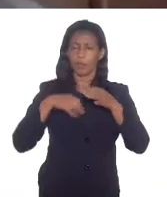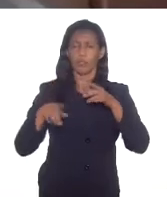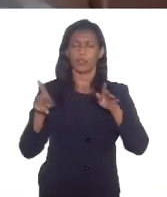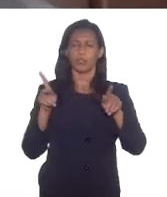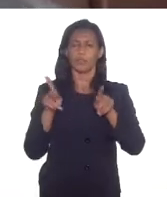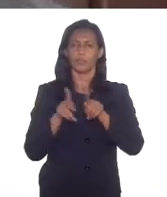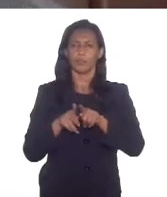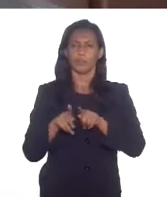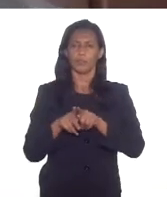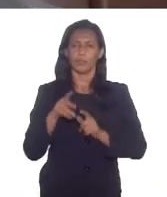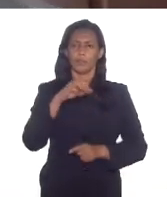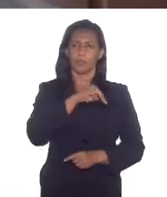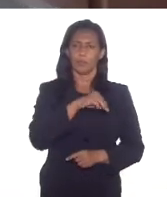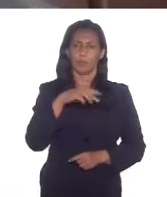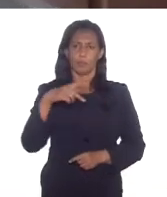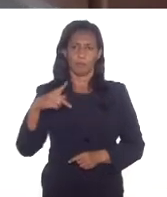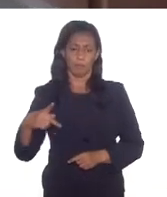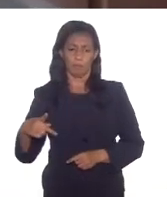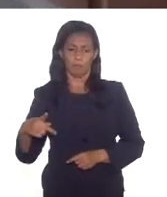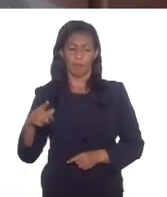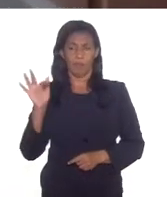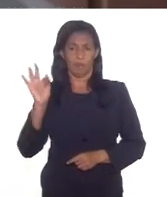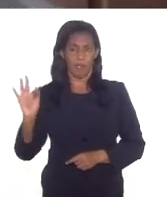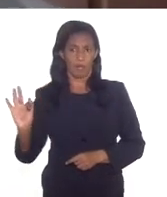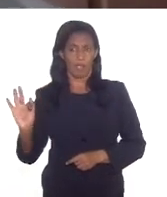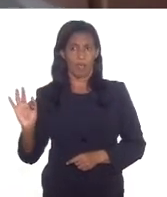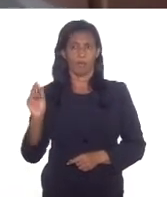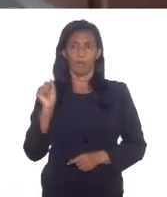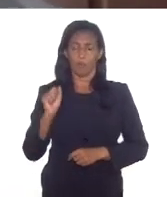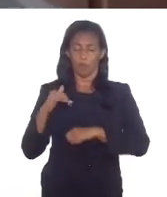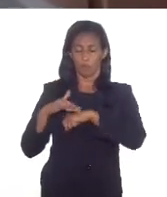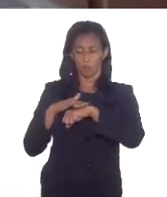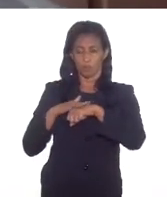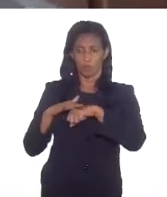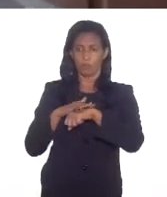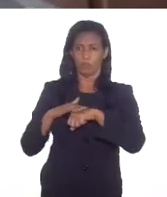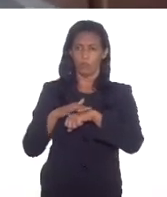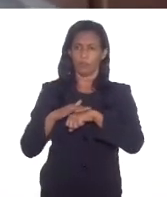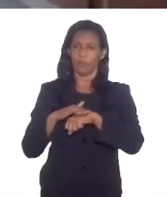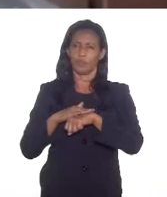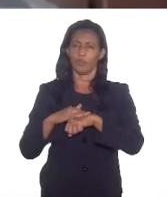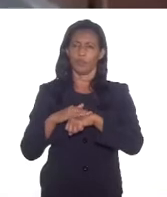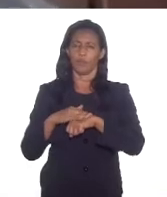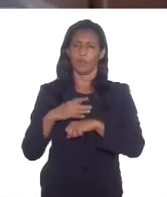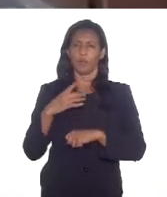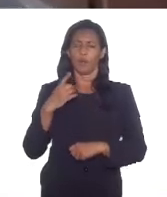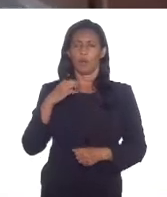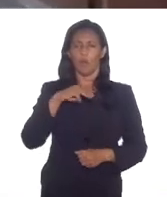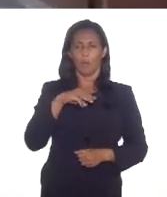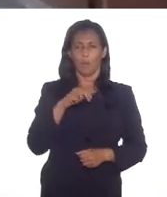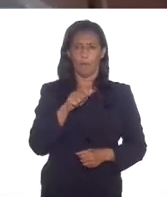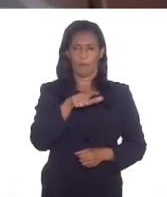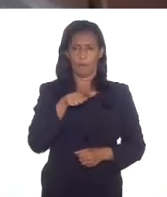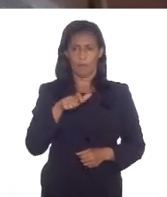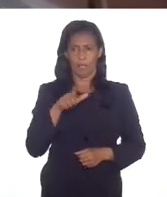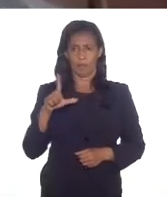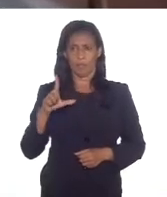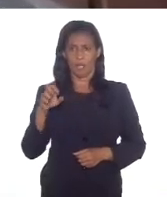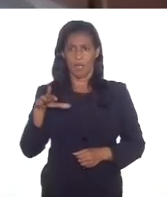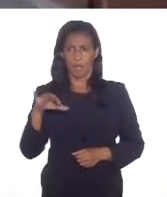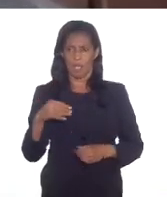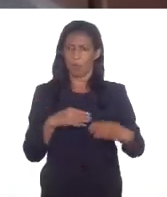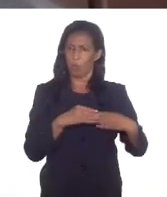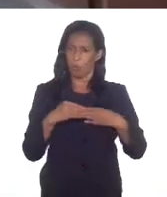Federal, que pudessem se manifestar. Nós conversamos com o deputado Max Lemos, que esteve presente, conduziu,